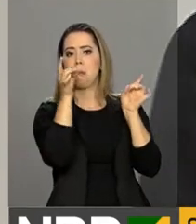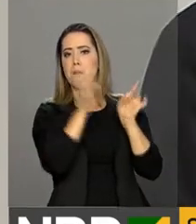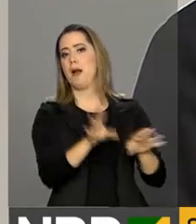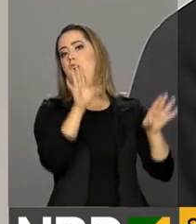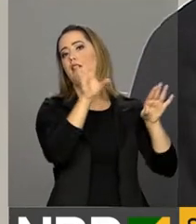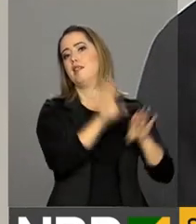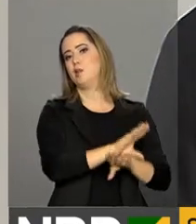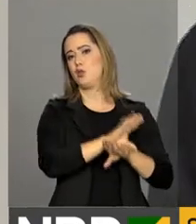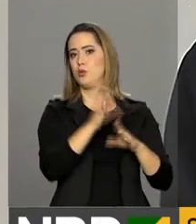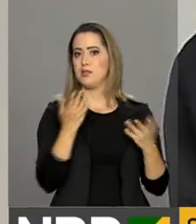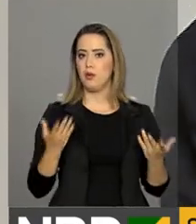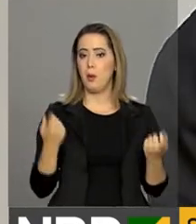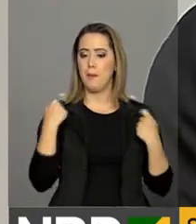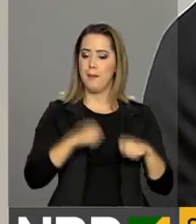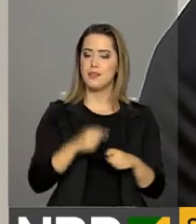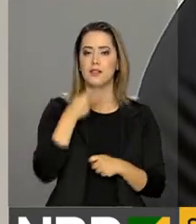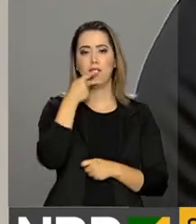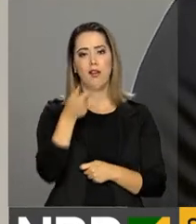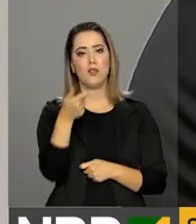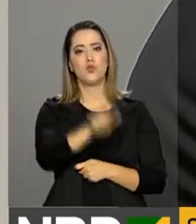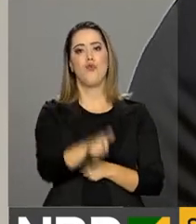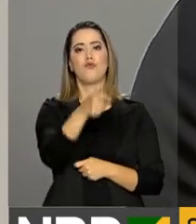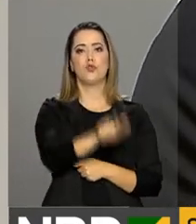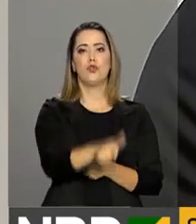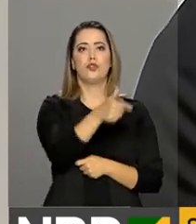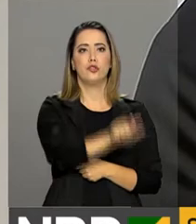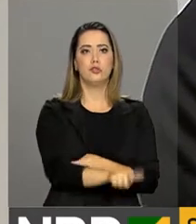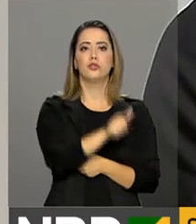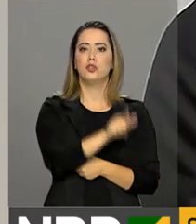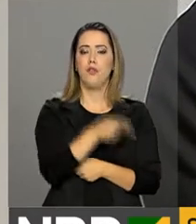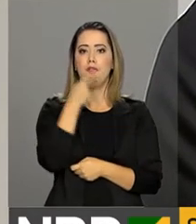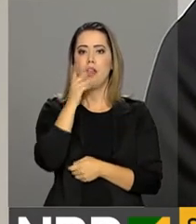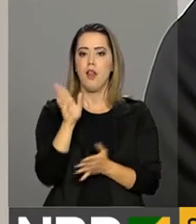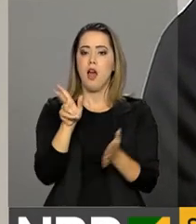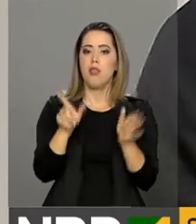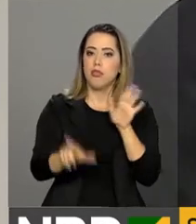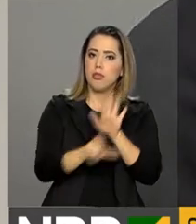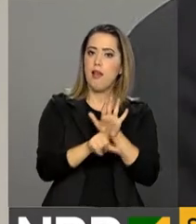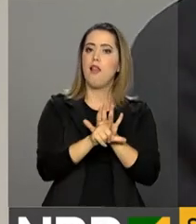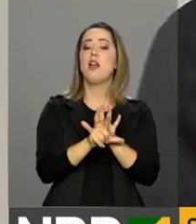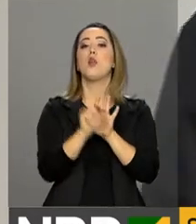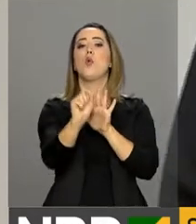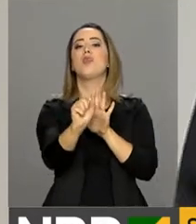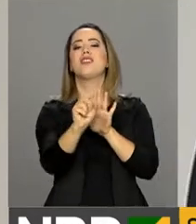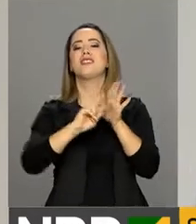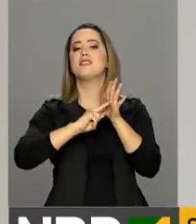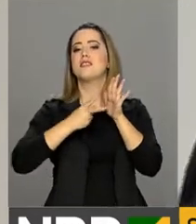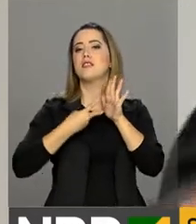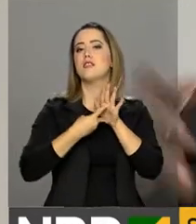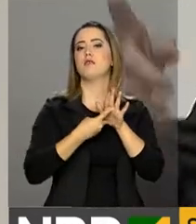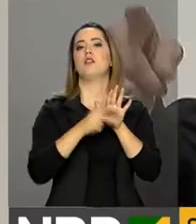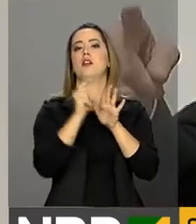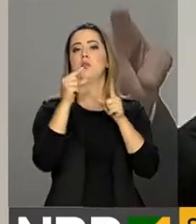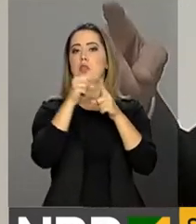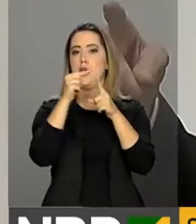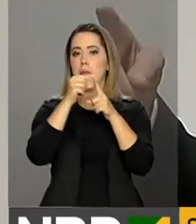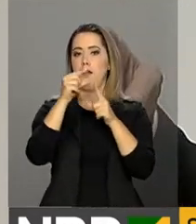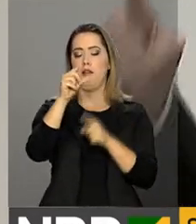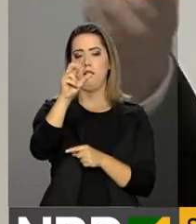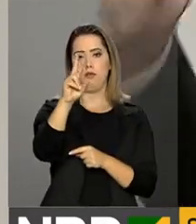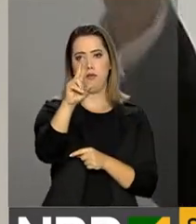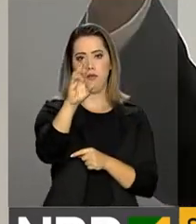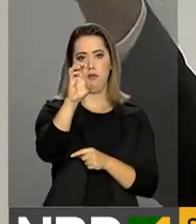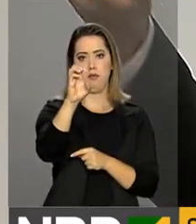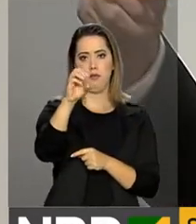constituição você se recusar a afirmar reservar se dizer na lei o que é a remuneração tava remuneração é